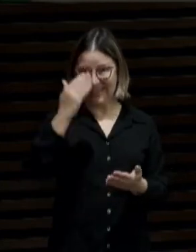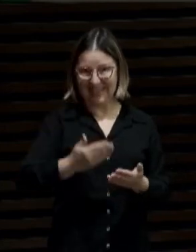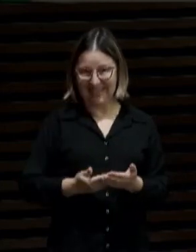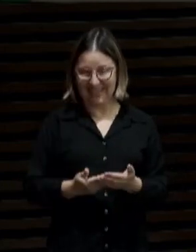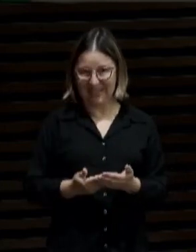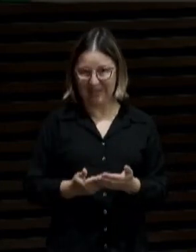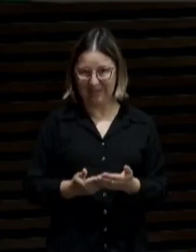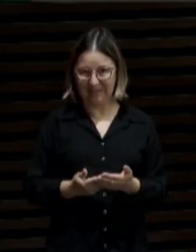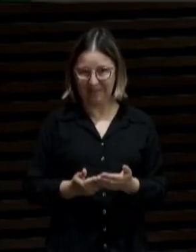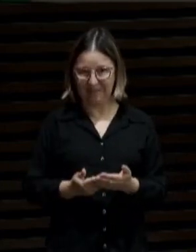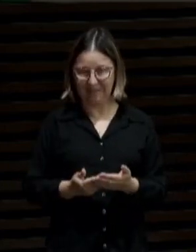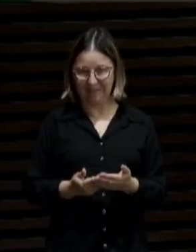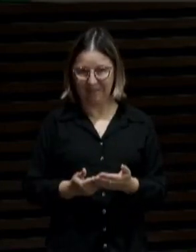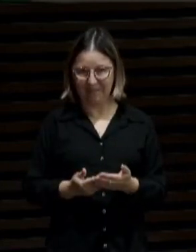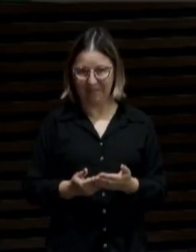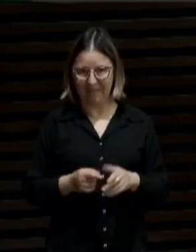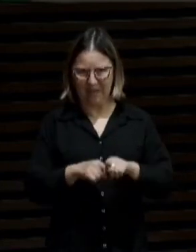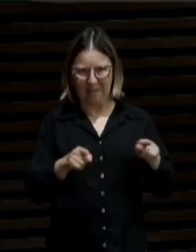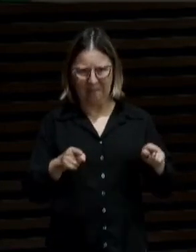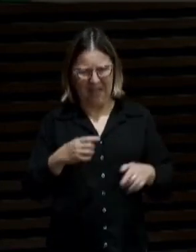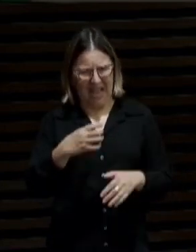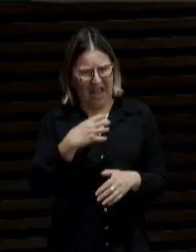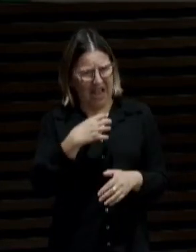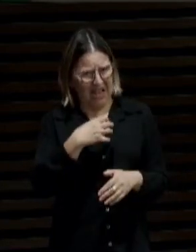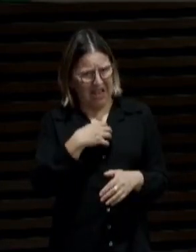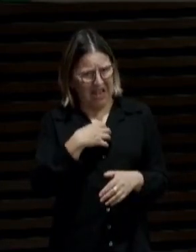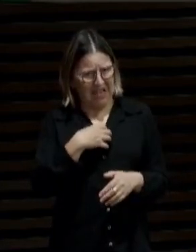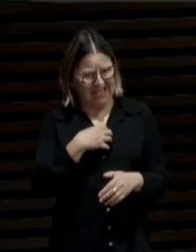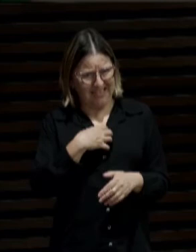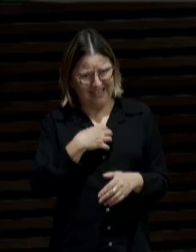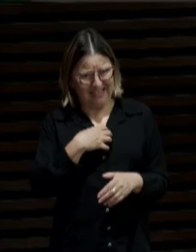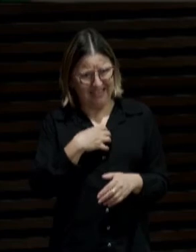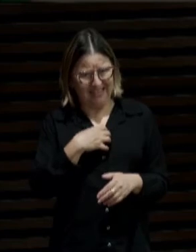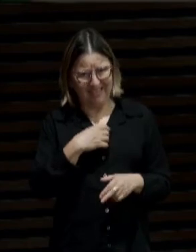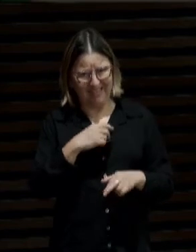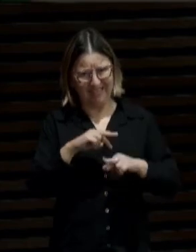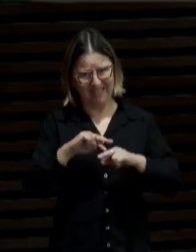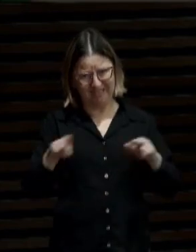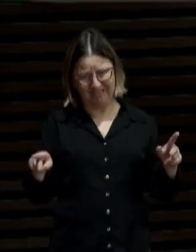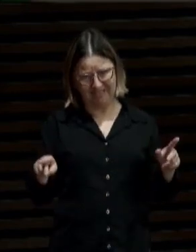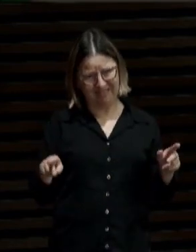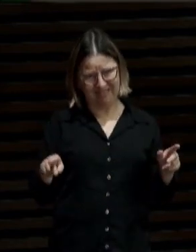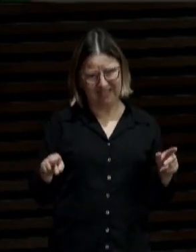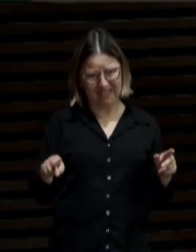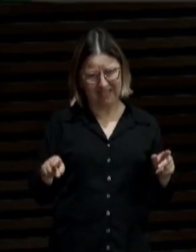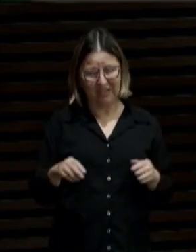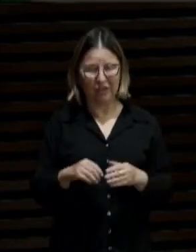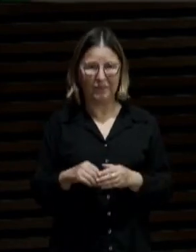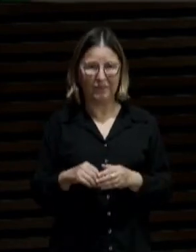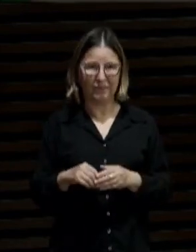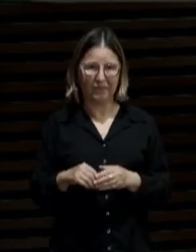não crer, mas eu estou sentindo alguma coisa, eu não vou falar com Deus, porque Ele vai falar assim, você está duvidando de mim? Você está passando por um negócio ruim? Não vai falar